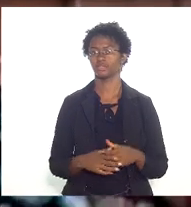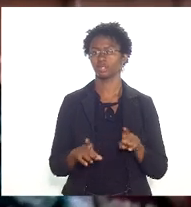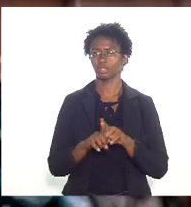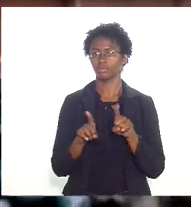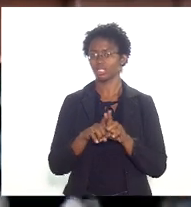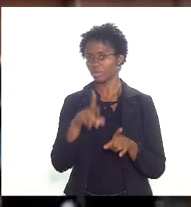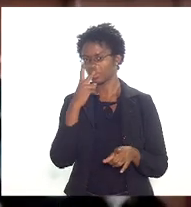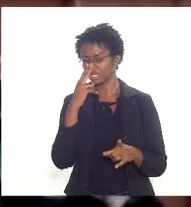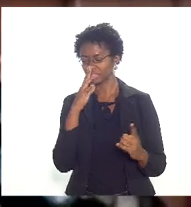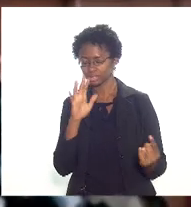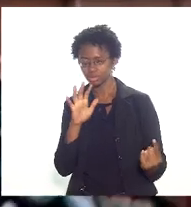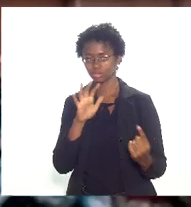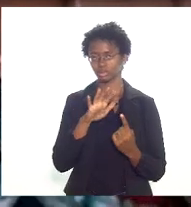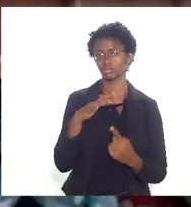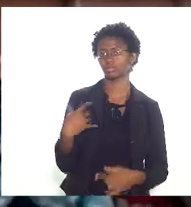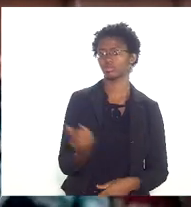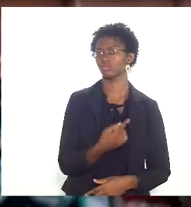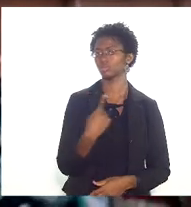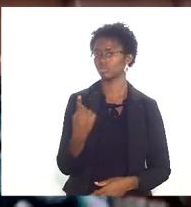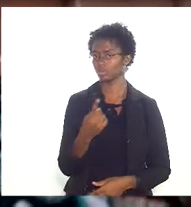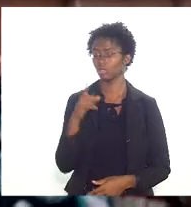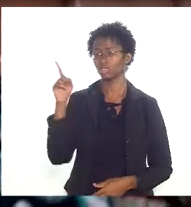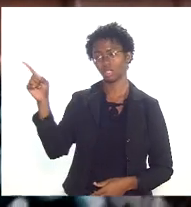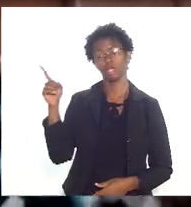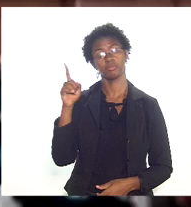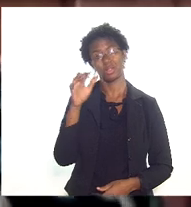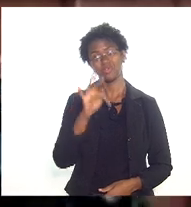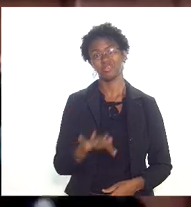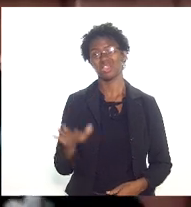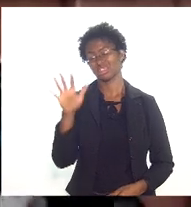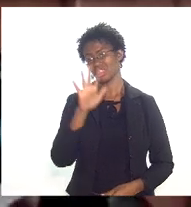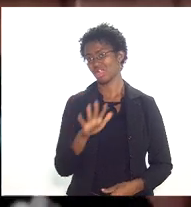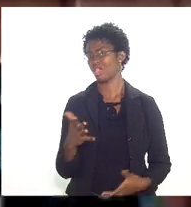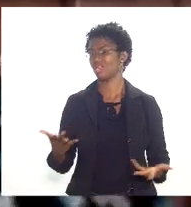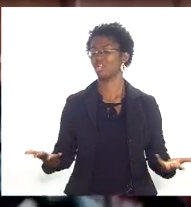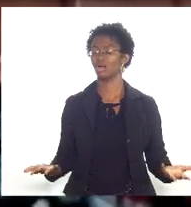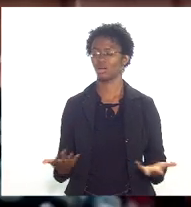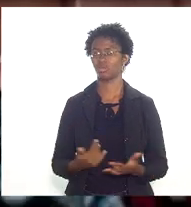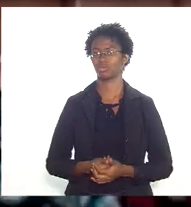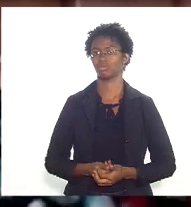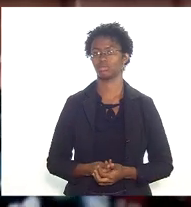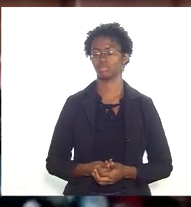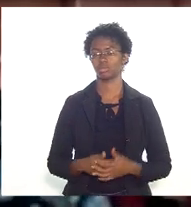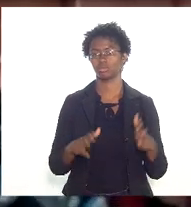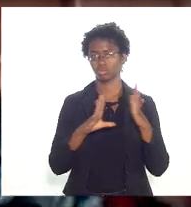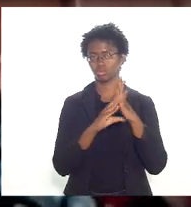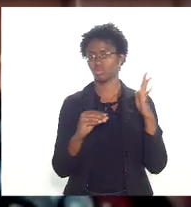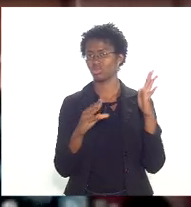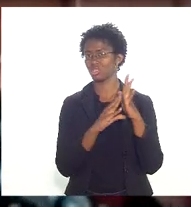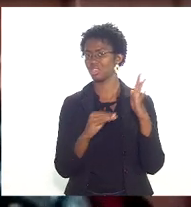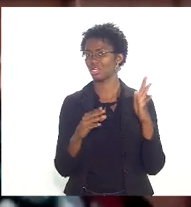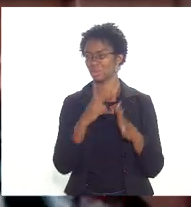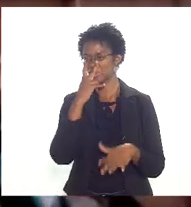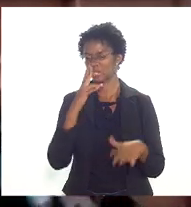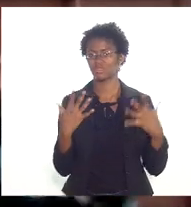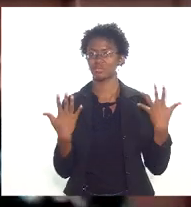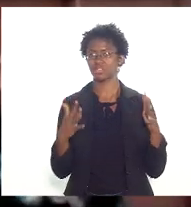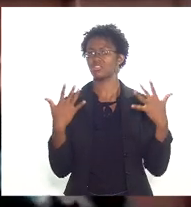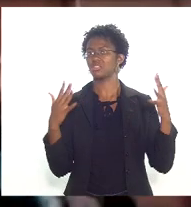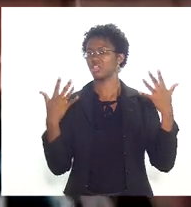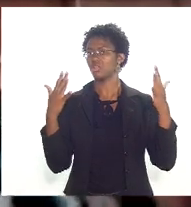impostas para nós pelo ente Federal ou seja esse modelo que é celebrado no país desde